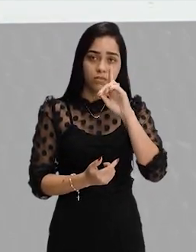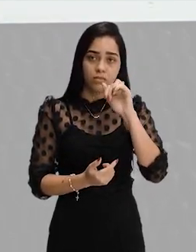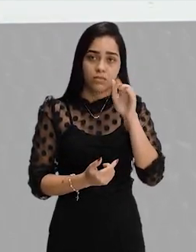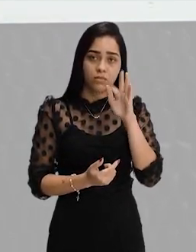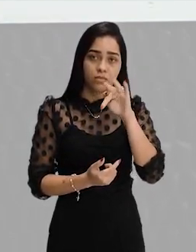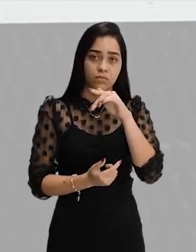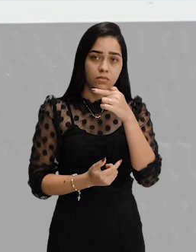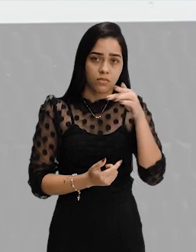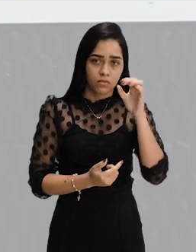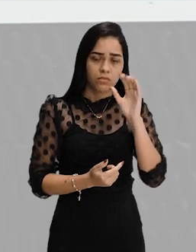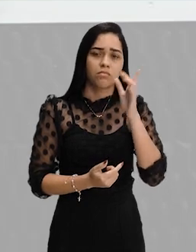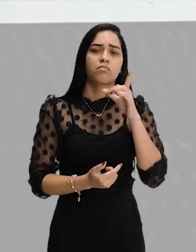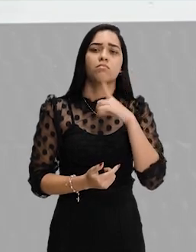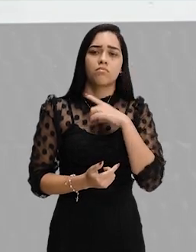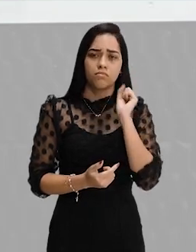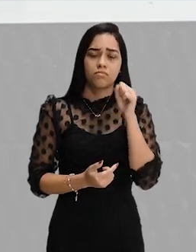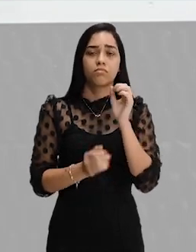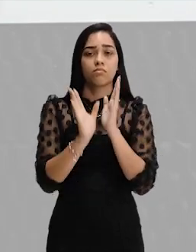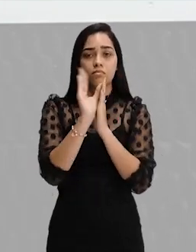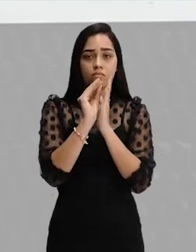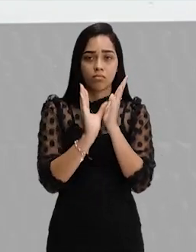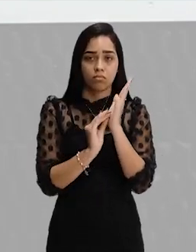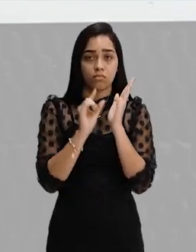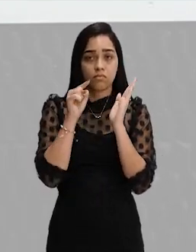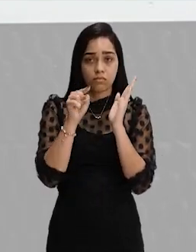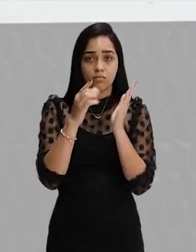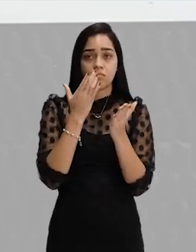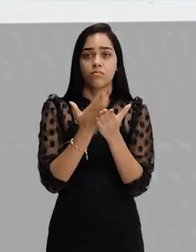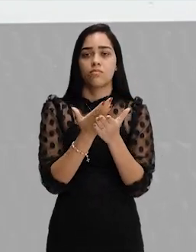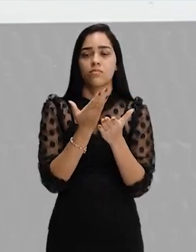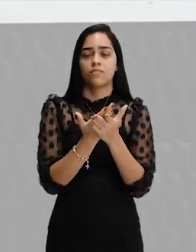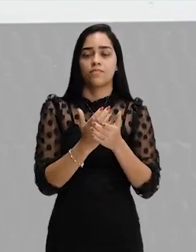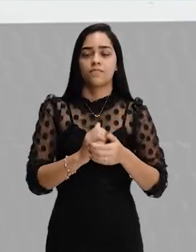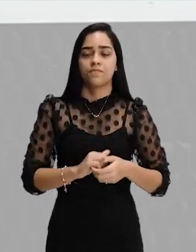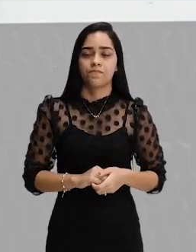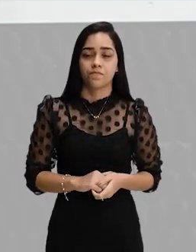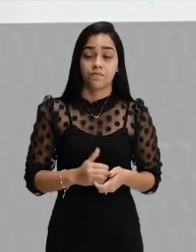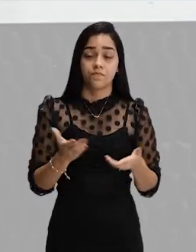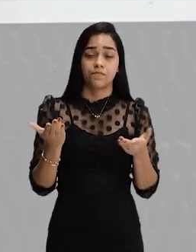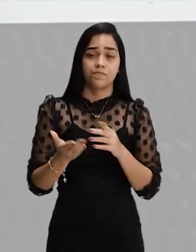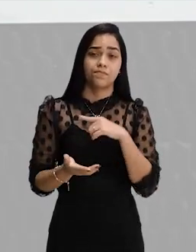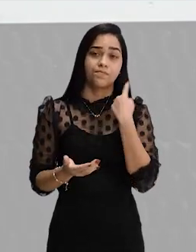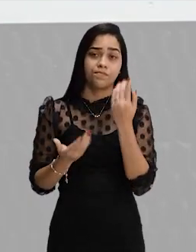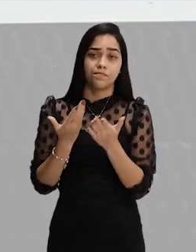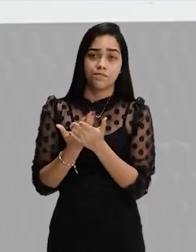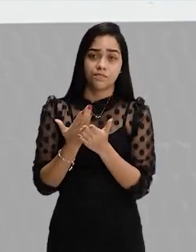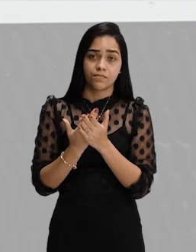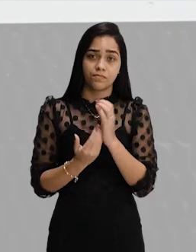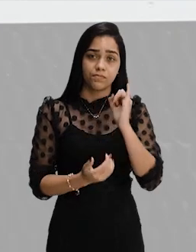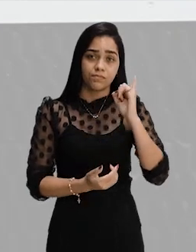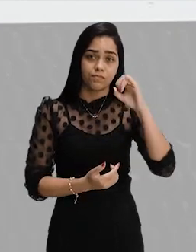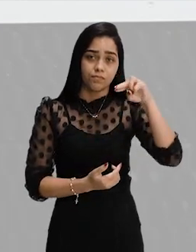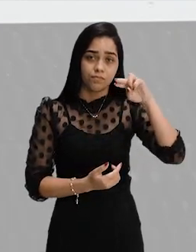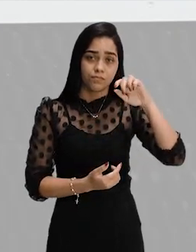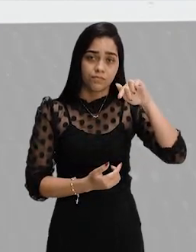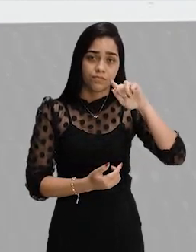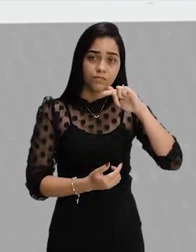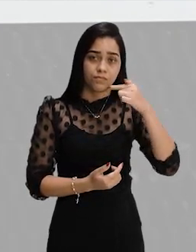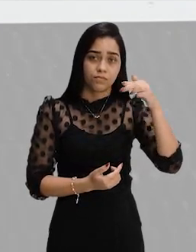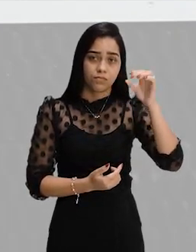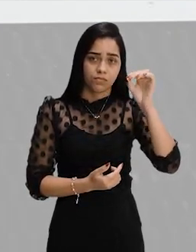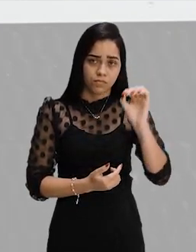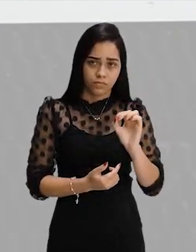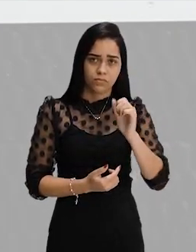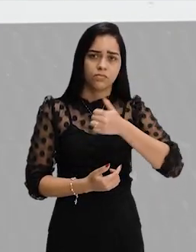tem bastante material, muito conteúdo aí para vocês estudarem. Hoje a gente vai estudar inequações do primeiro grau. Pessoal,